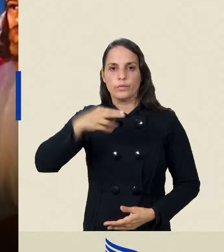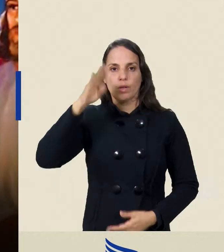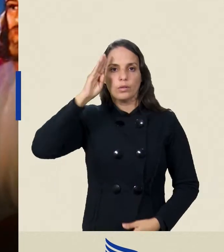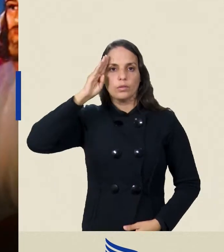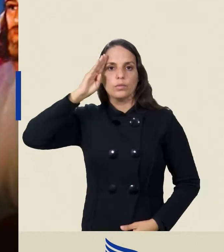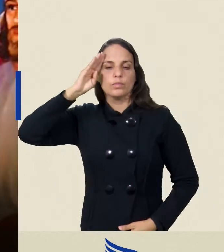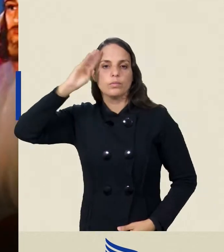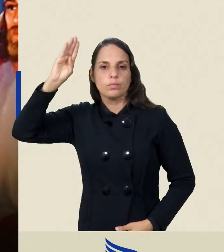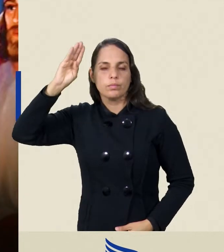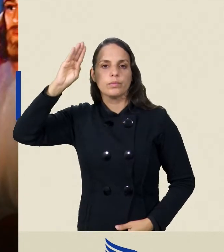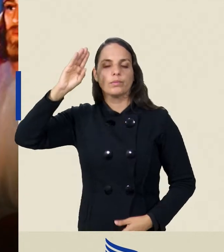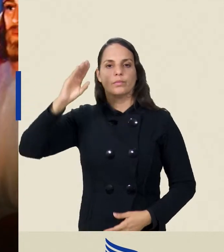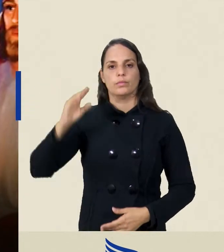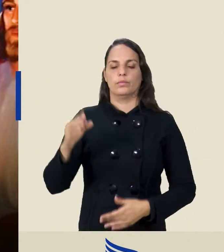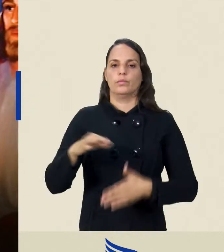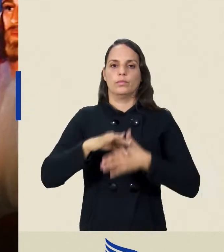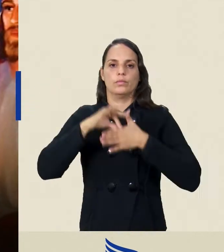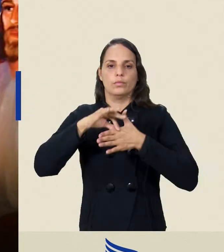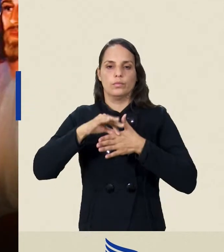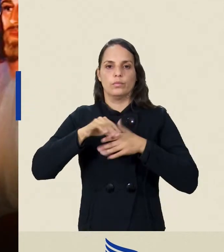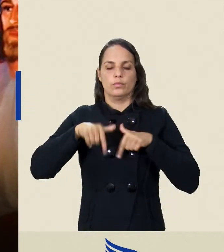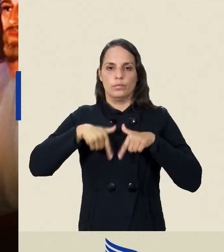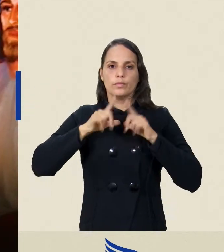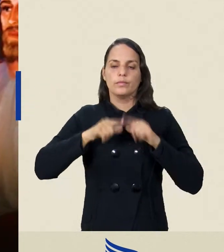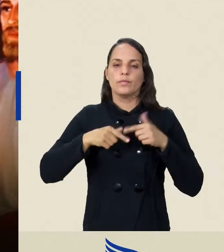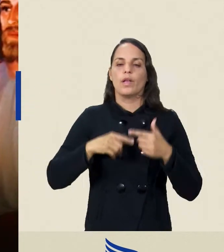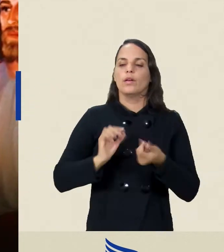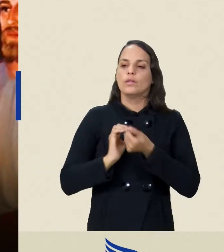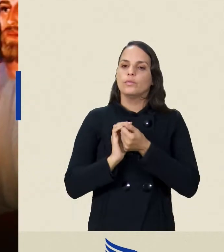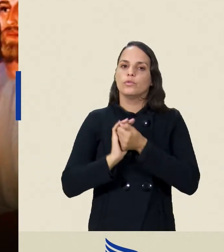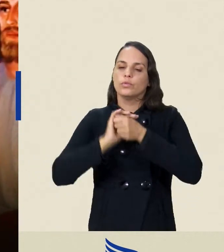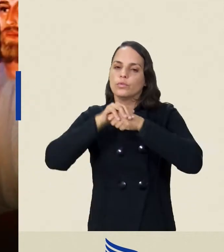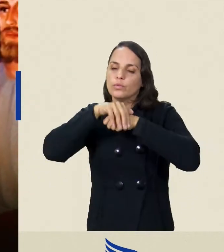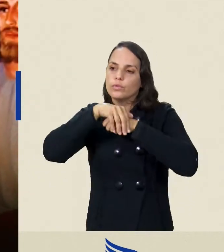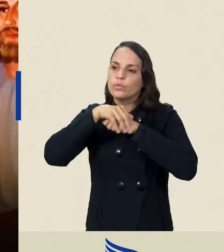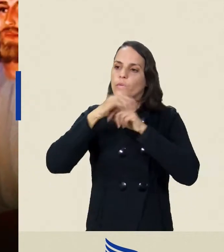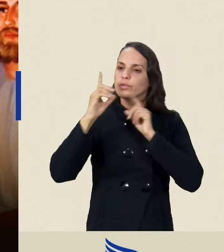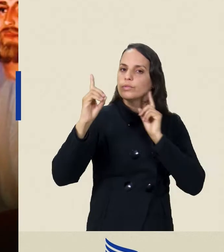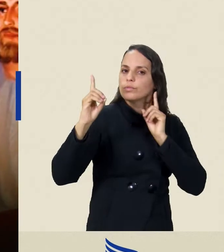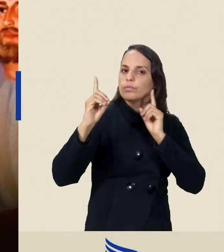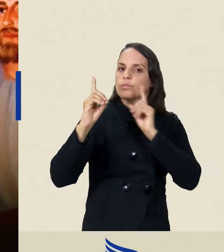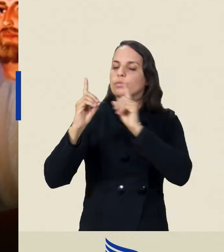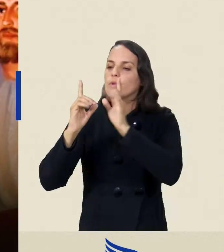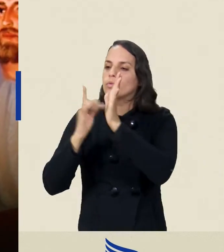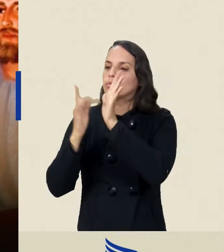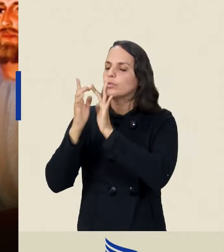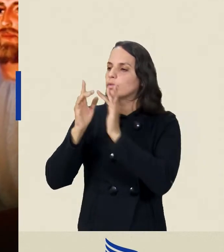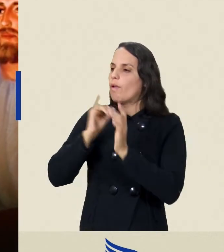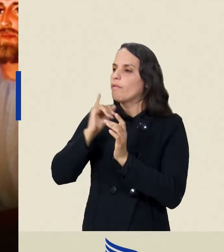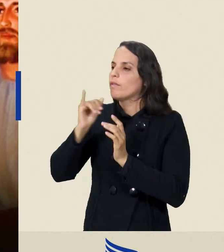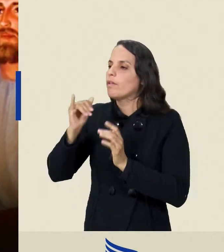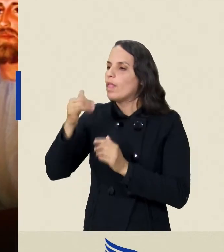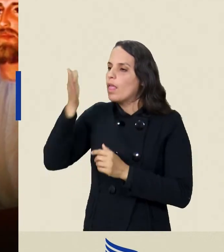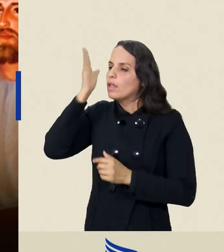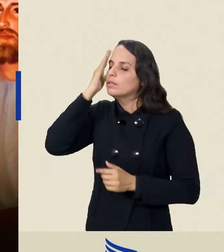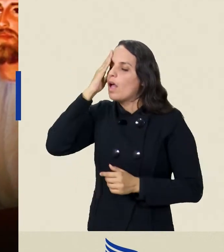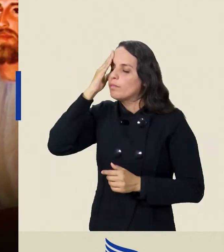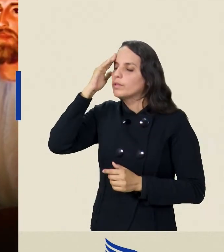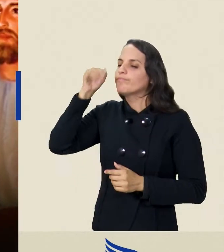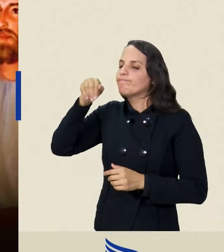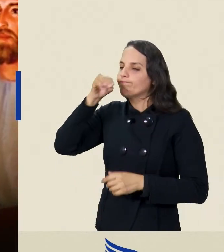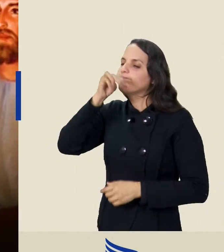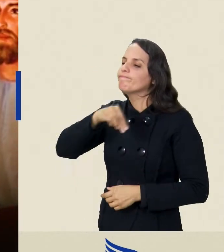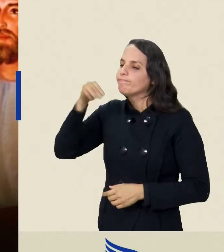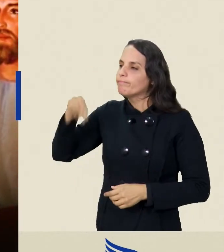dos judeus. Este, de noite, foi ter com Jesus e lhe disse: Rabi, sabemos que és mestre vindo